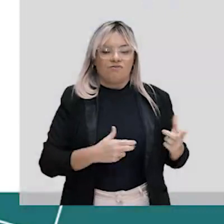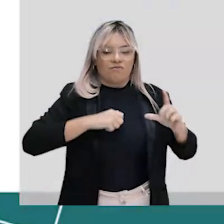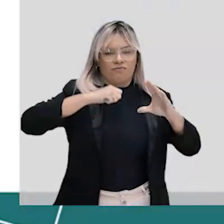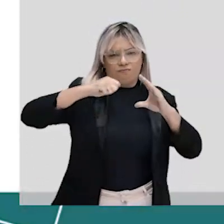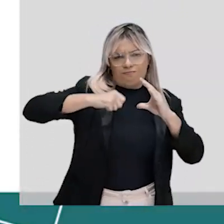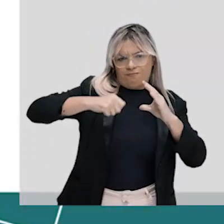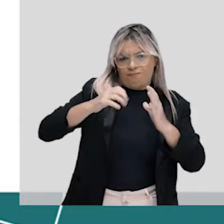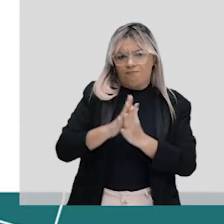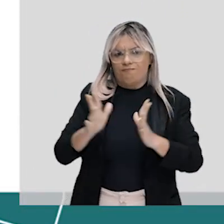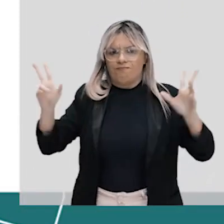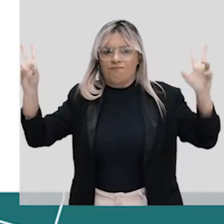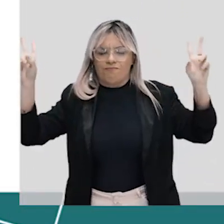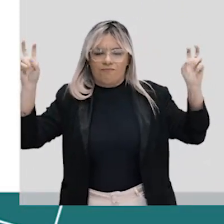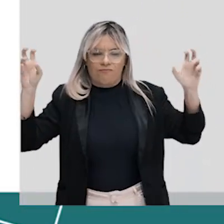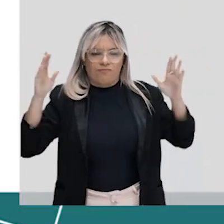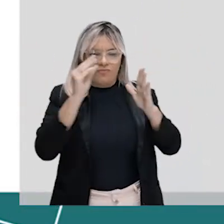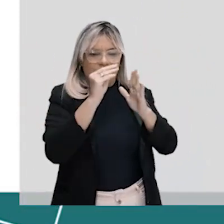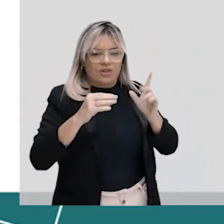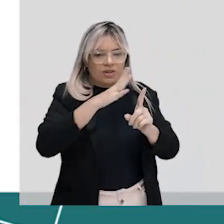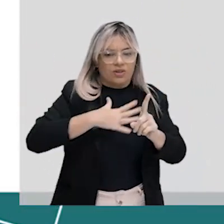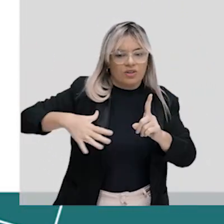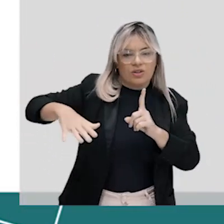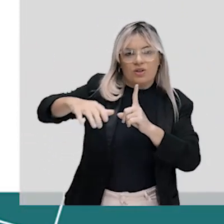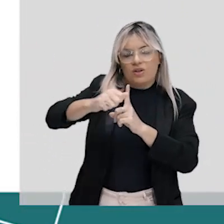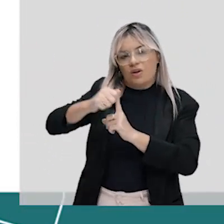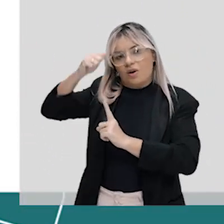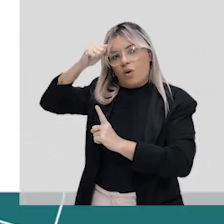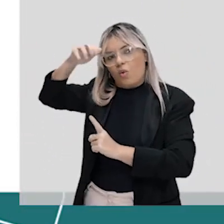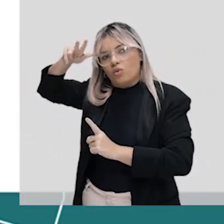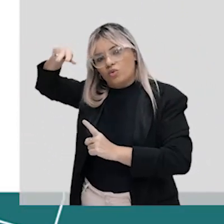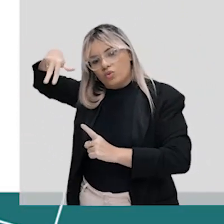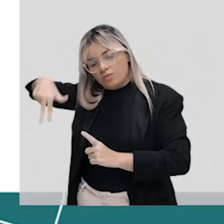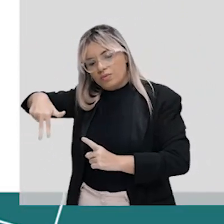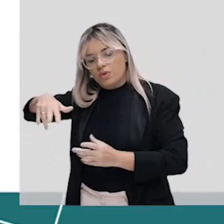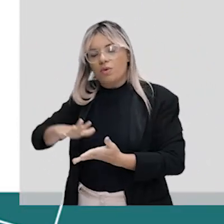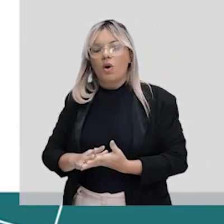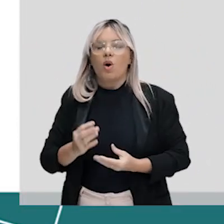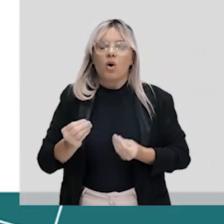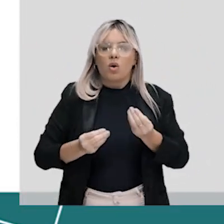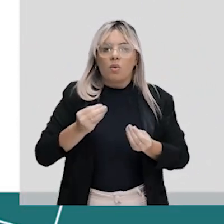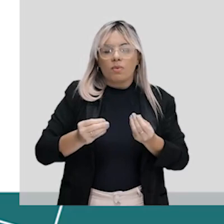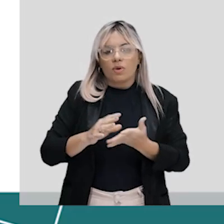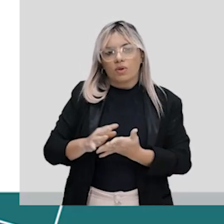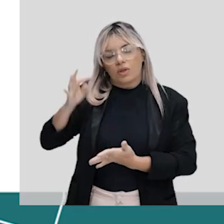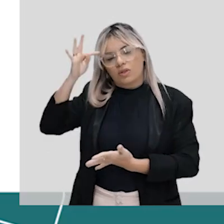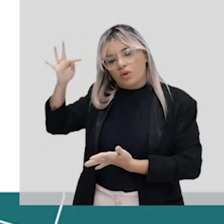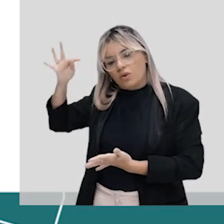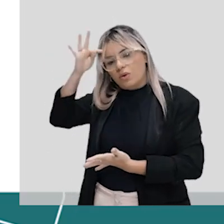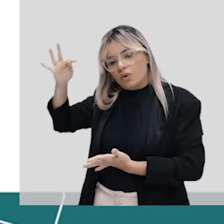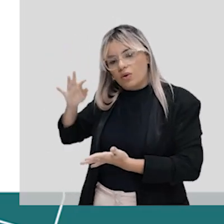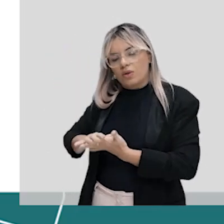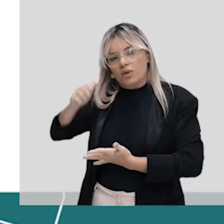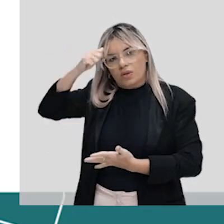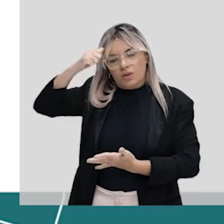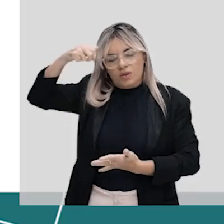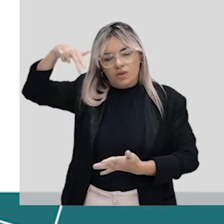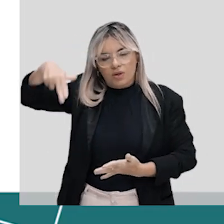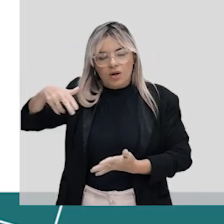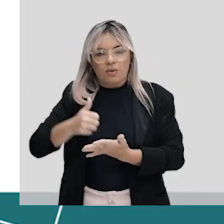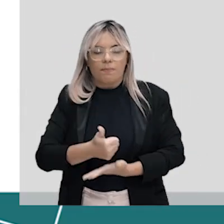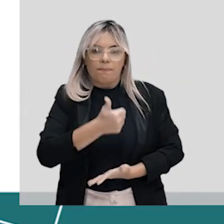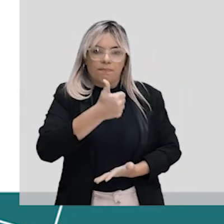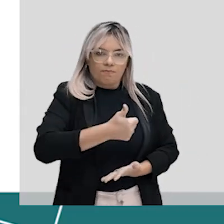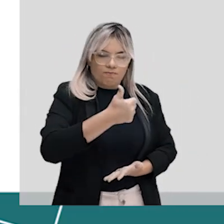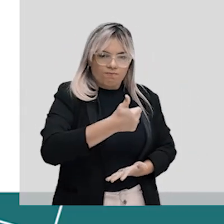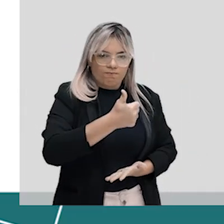gente vai tratar do tema A Sociologia de Auguste Comte. Como vocês sabem, Auguste Comte é um dos pioneiros, um